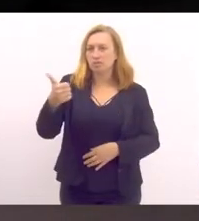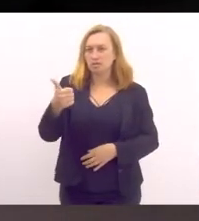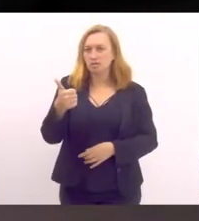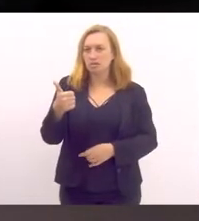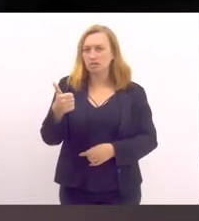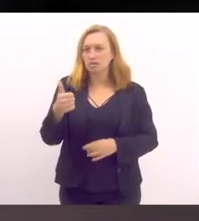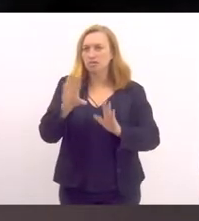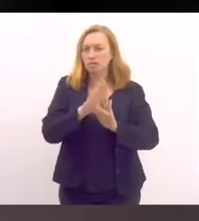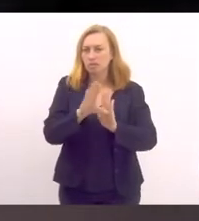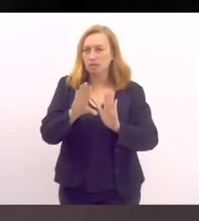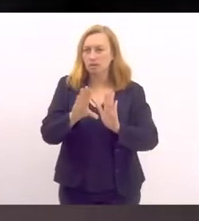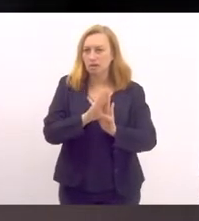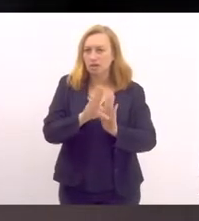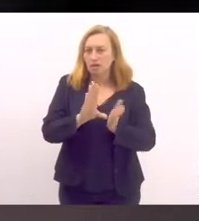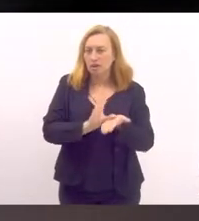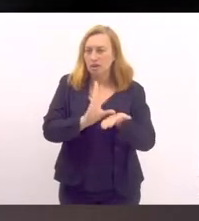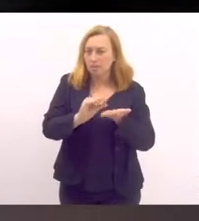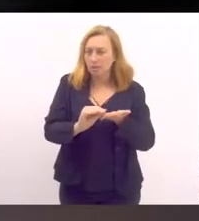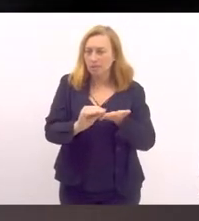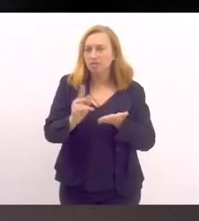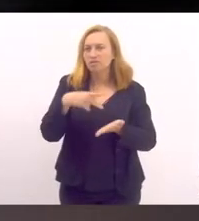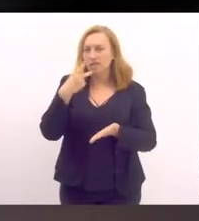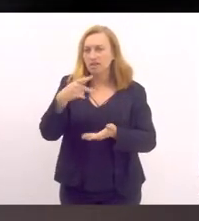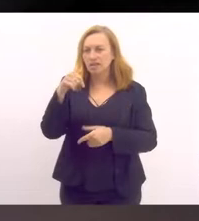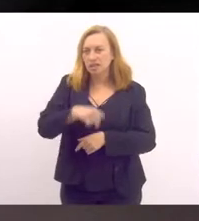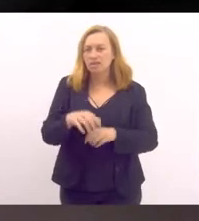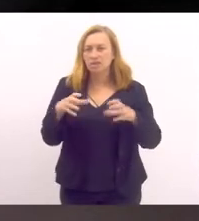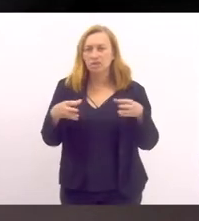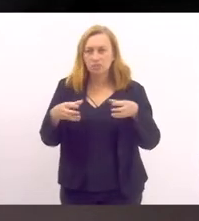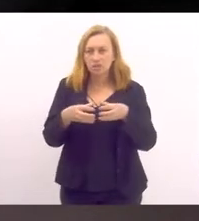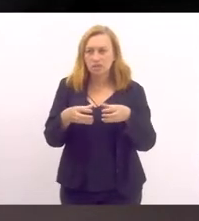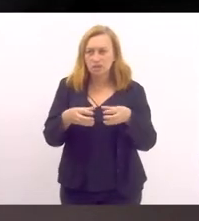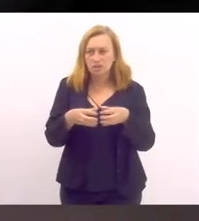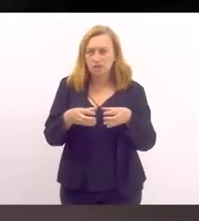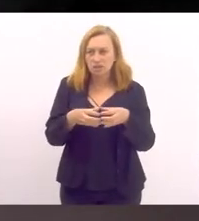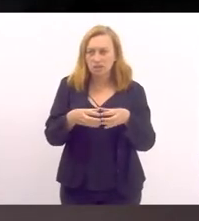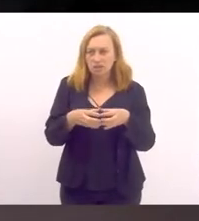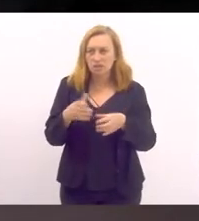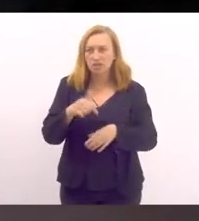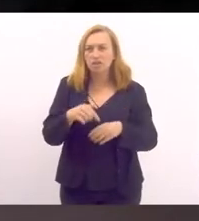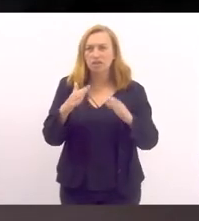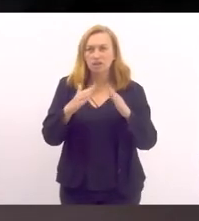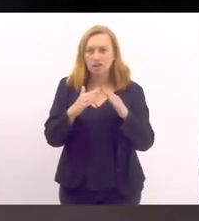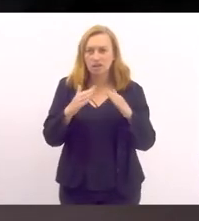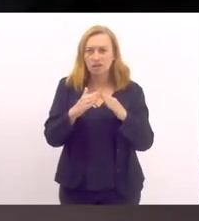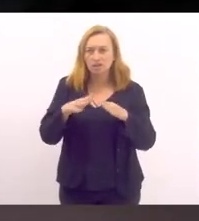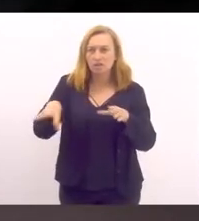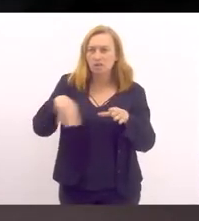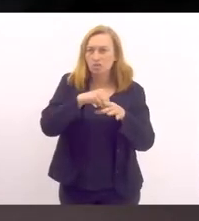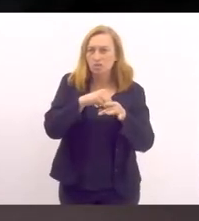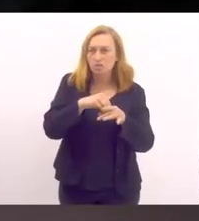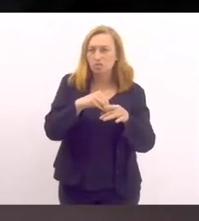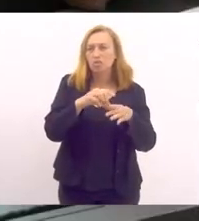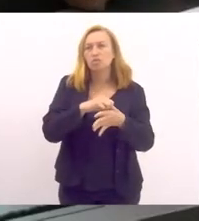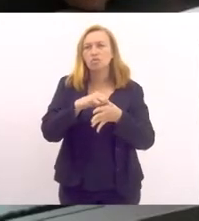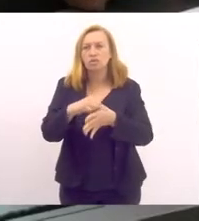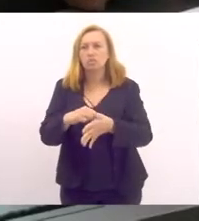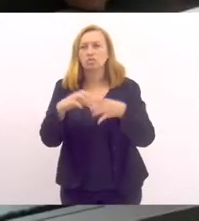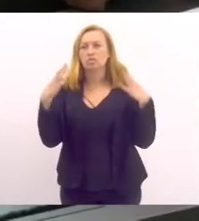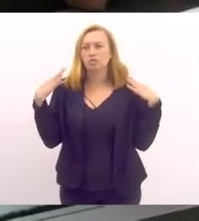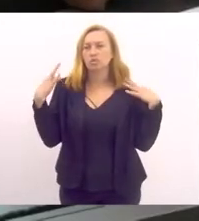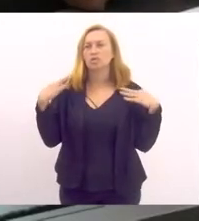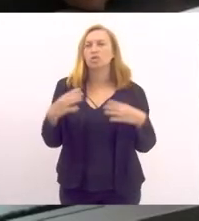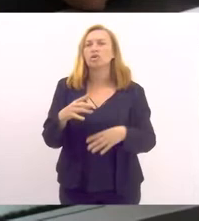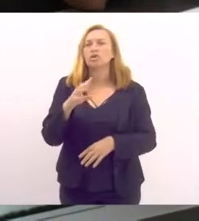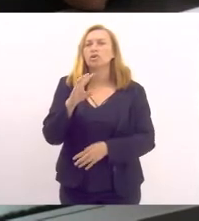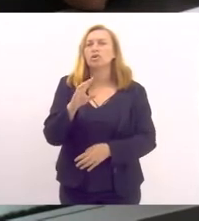uma pauta muito levantada aqui na comissão. Foi aqui na casa que incluiu o guia de turismo no piso do